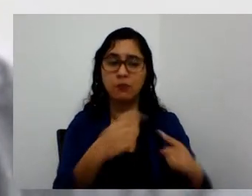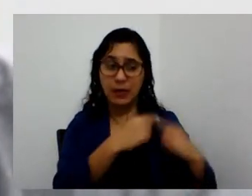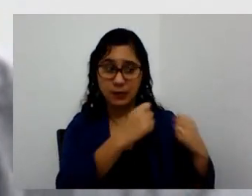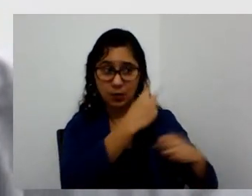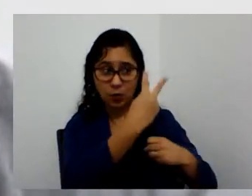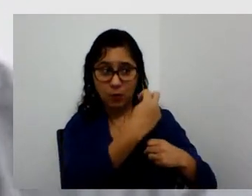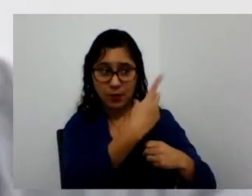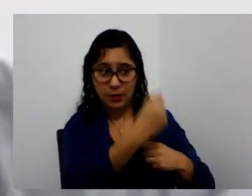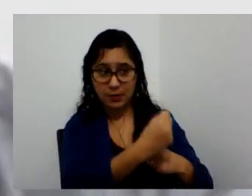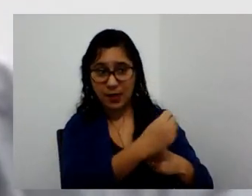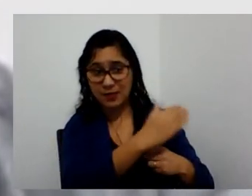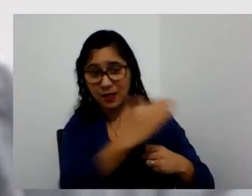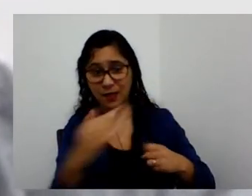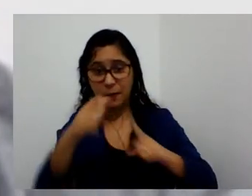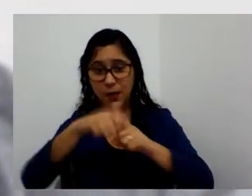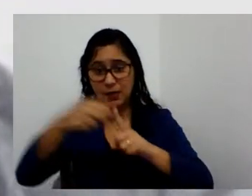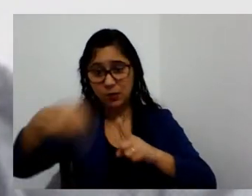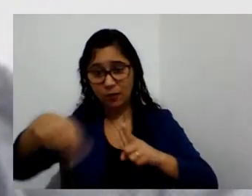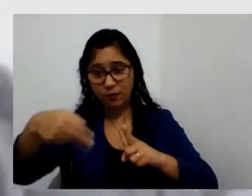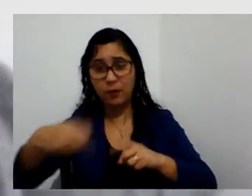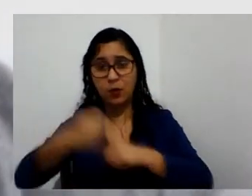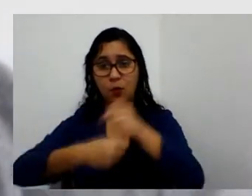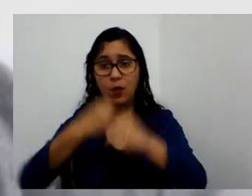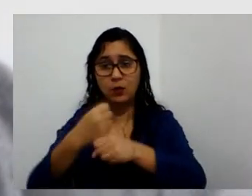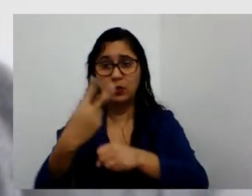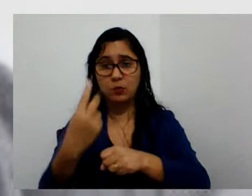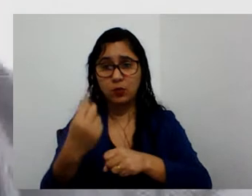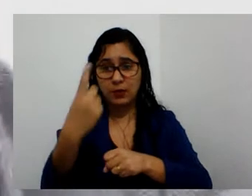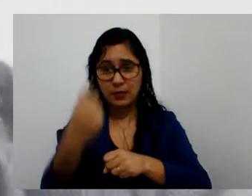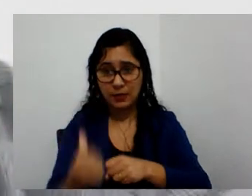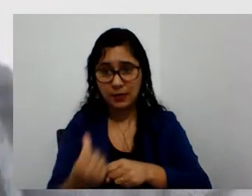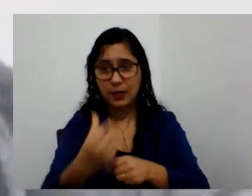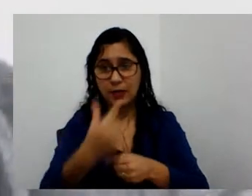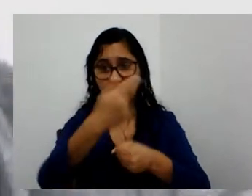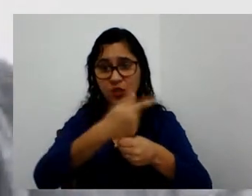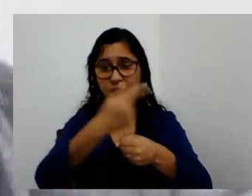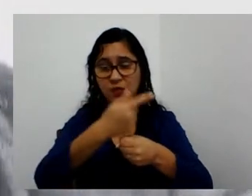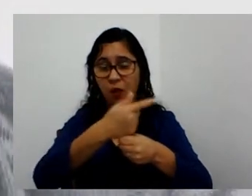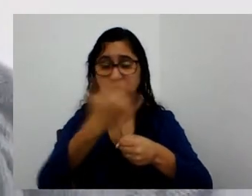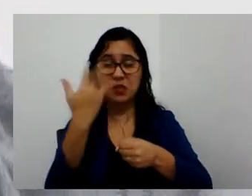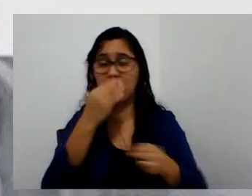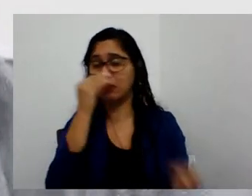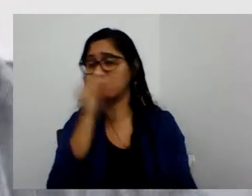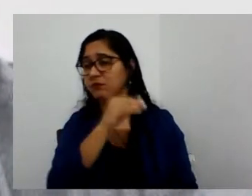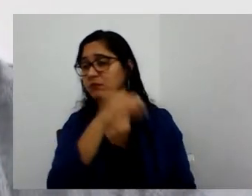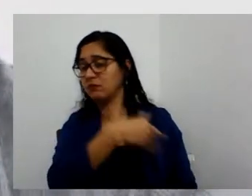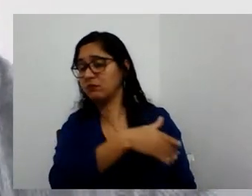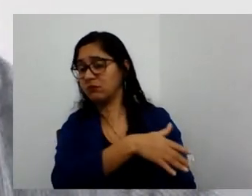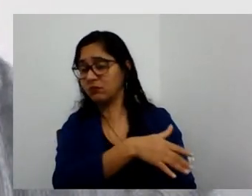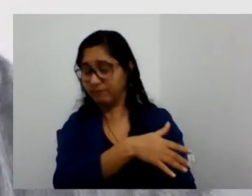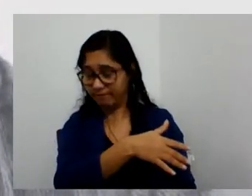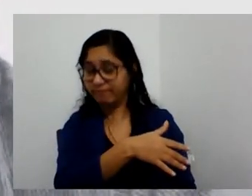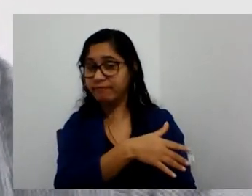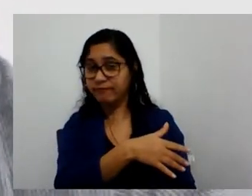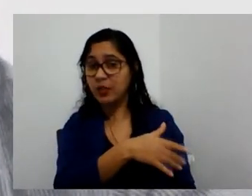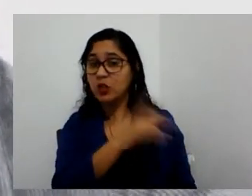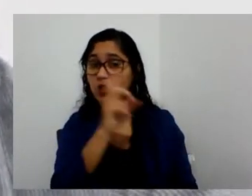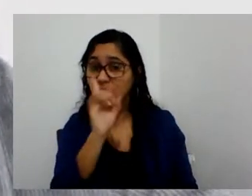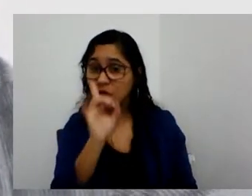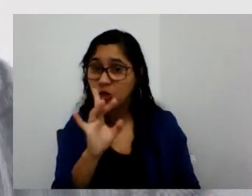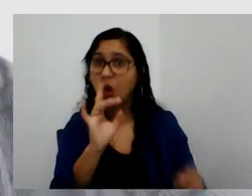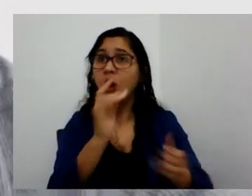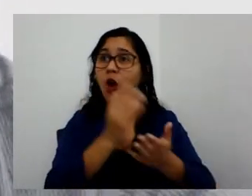até novembro de 2016, as gestões passadas ignoraram totalmente isso, é importante lembrar isso, e somente no final